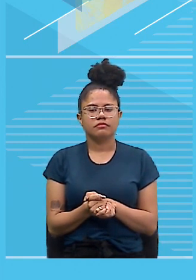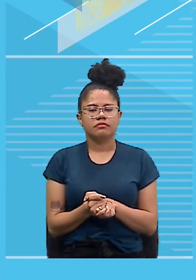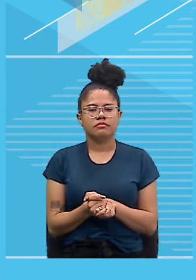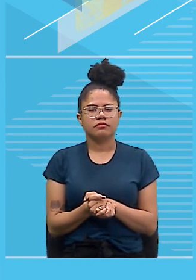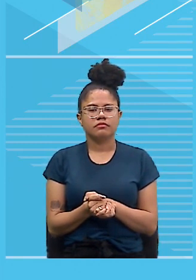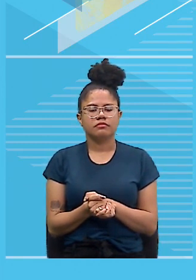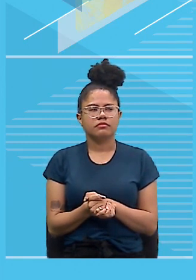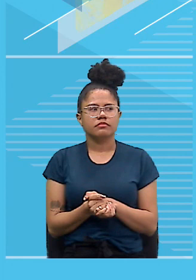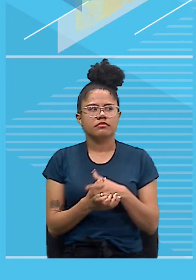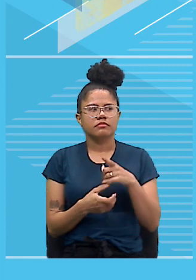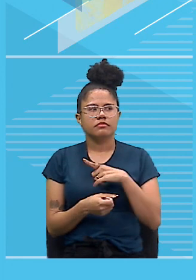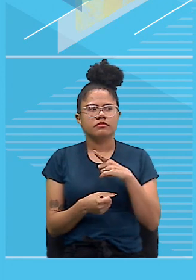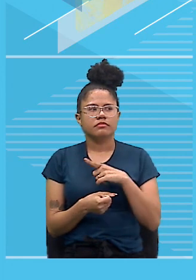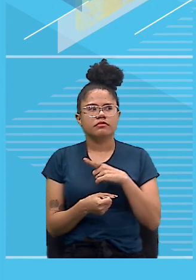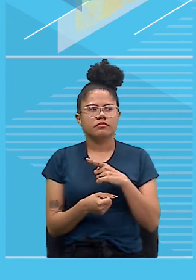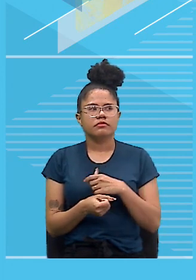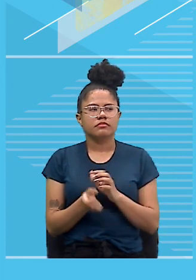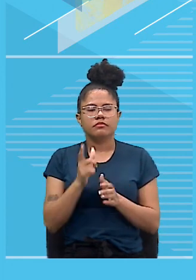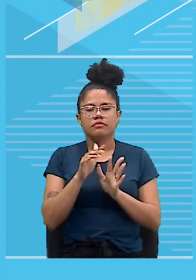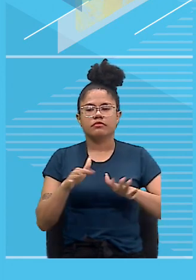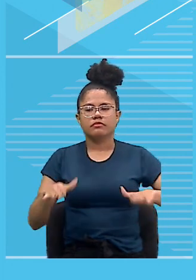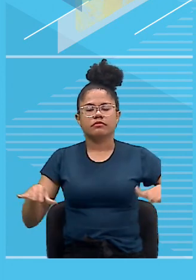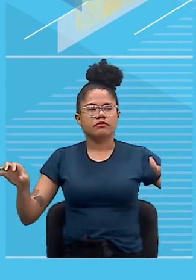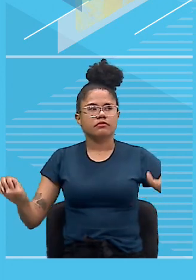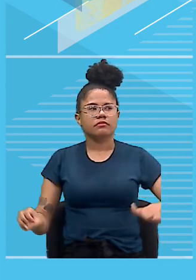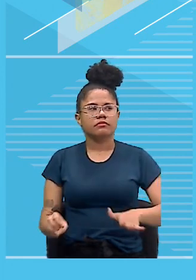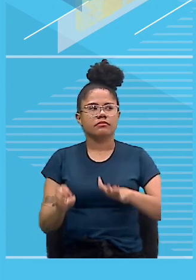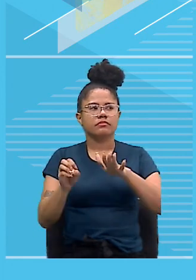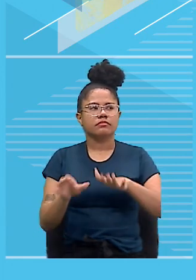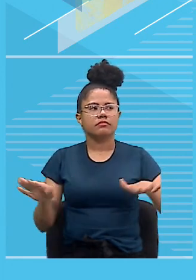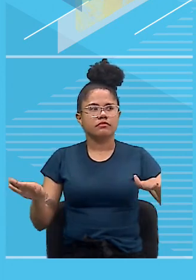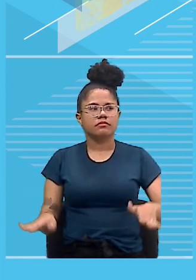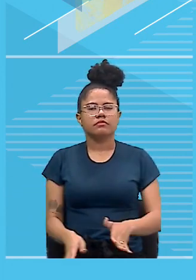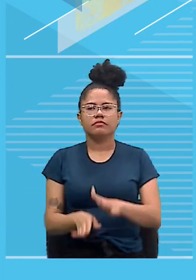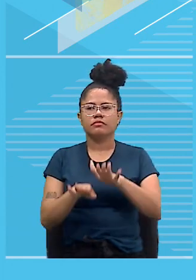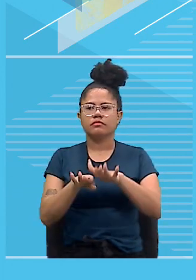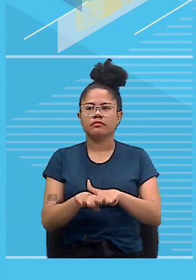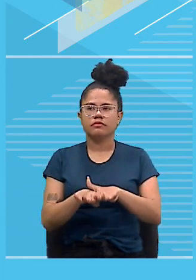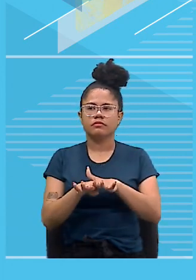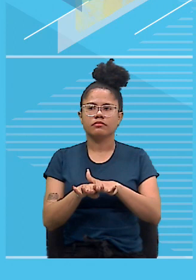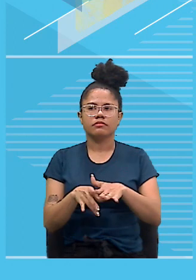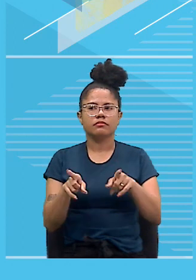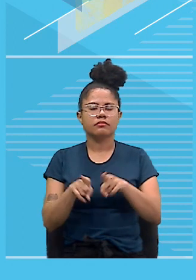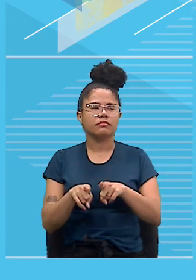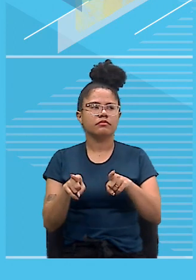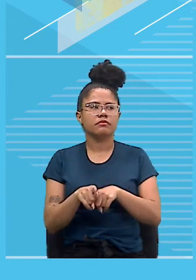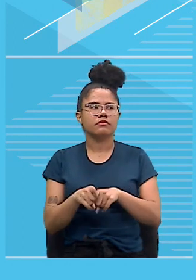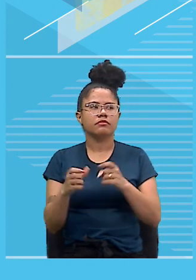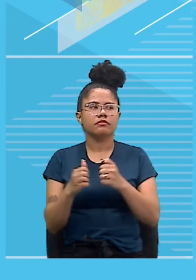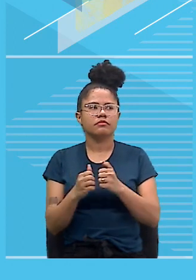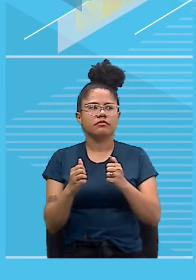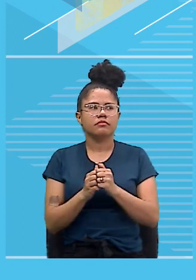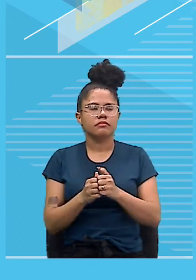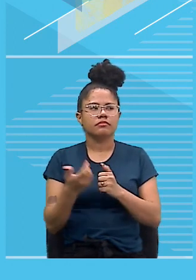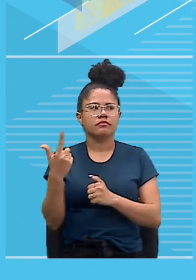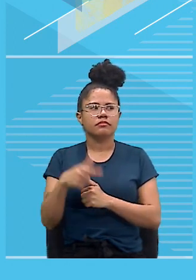banhada pelo oceano Índico e fica nesse trecho aí em contato com golfo